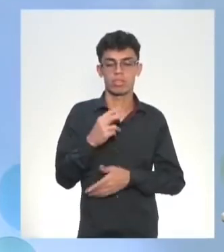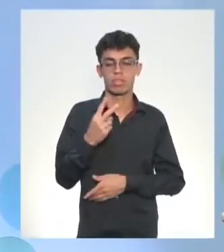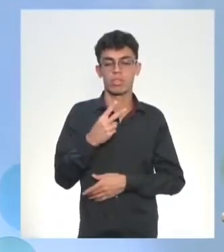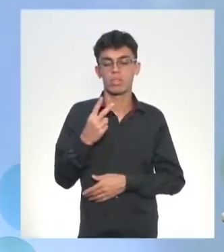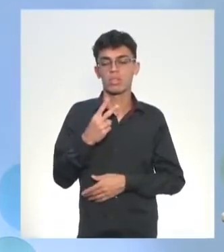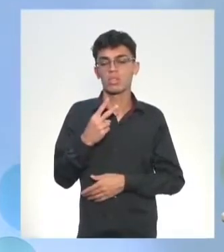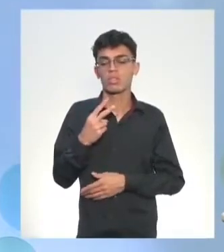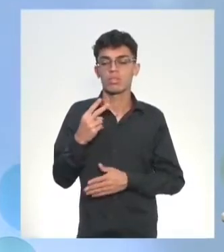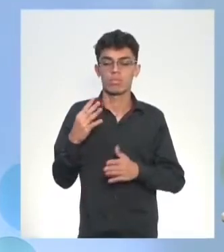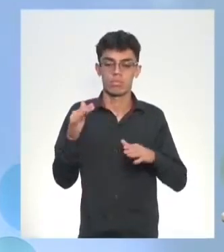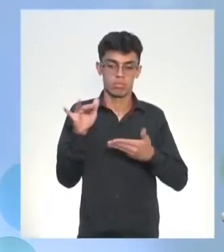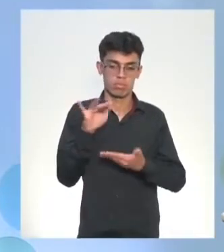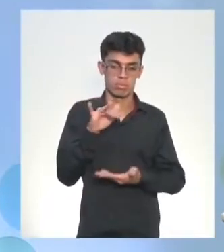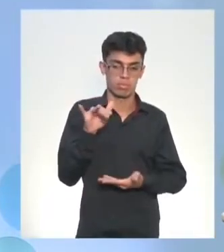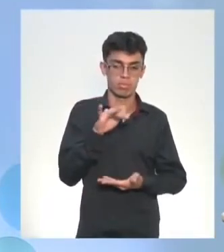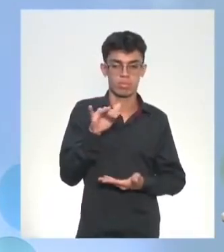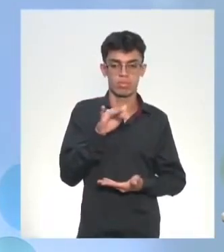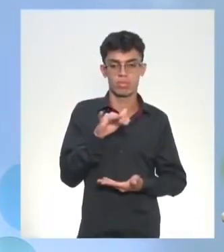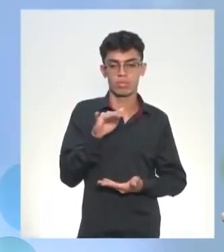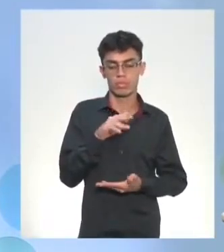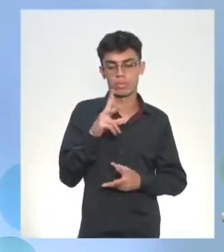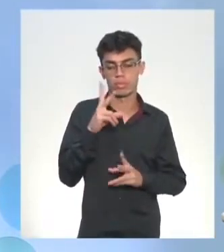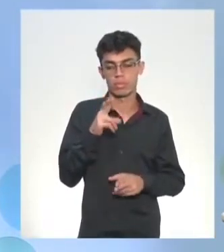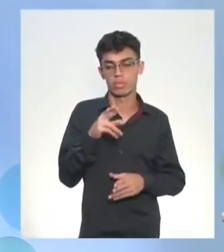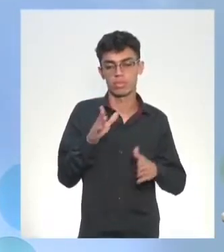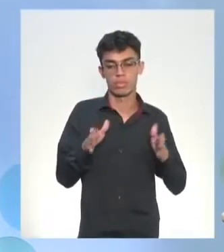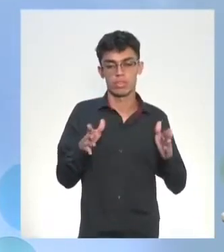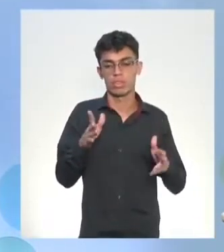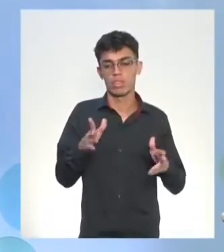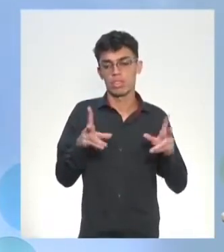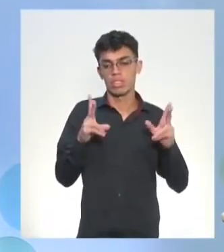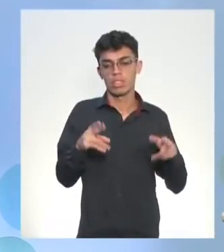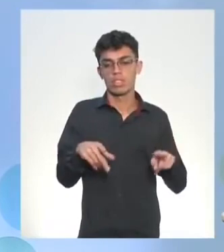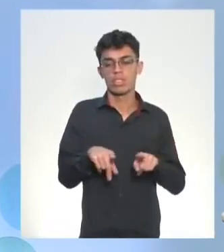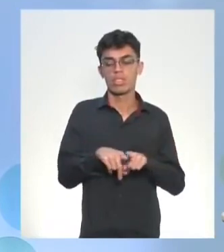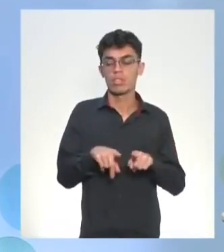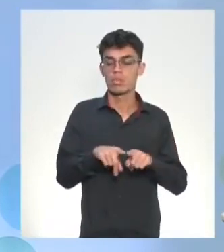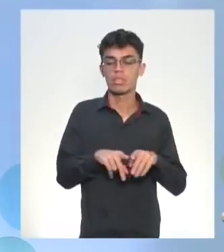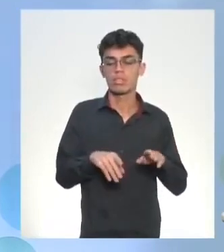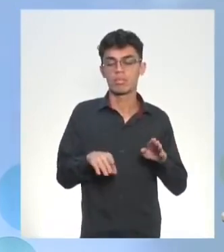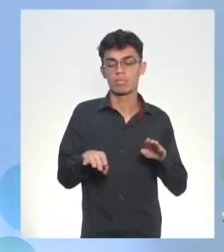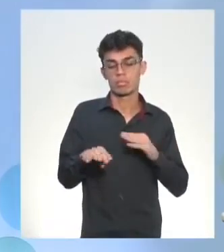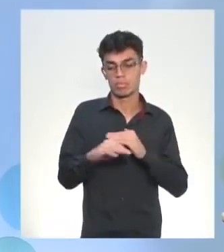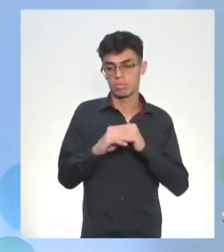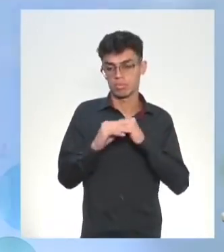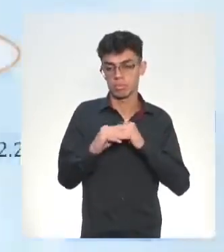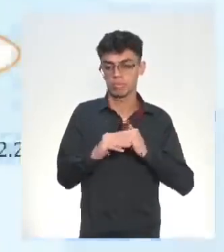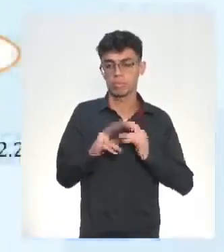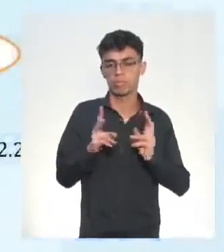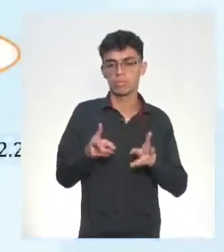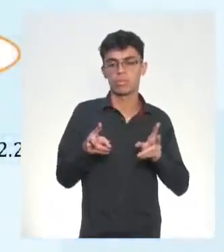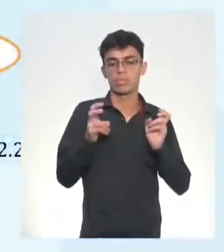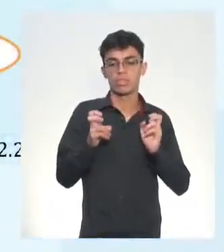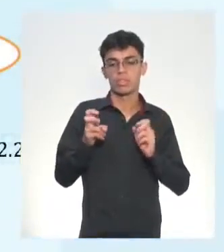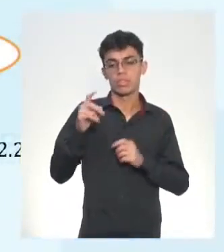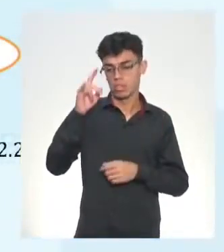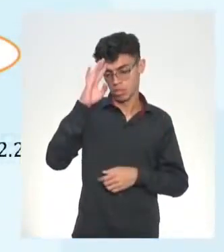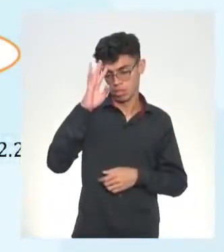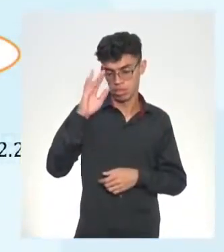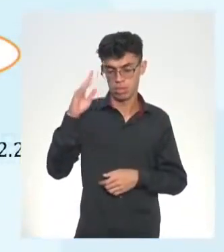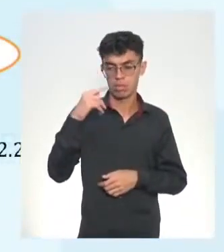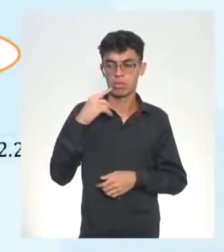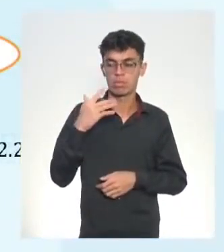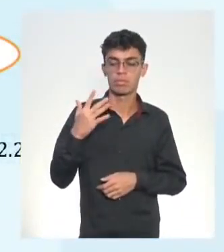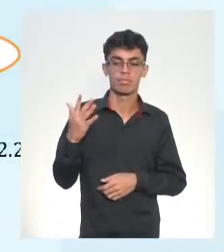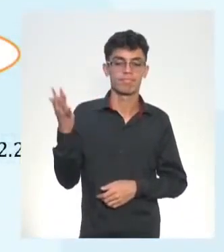vezes os dois lados de cima e o de baixo, que são iguais, e 2 vezes esses lados aqui. Então, veja, o pensamento surge daí,